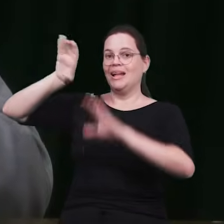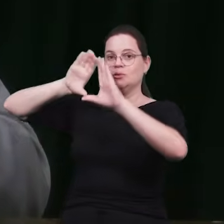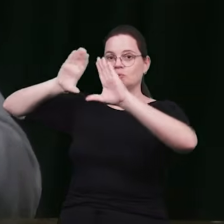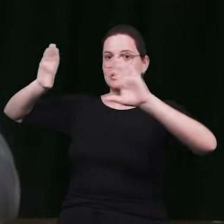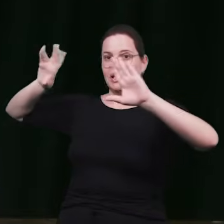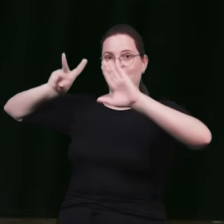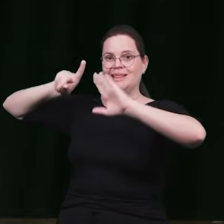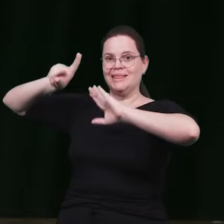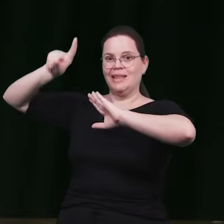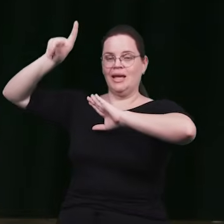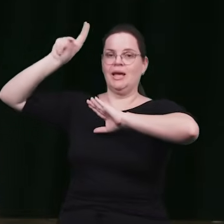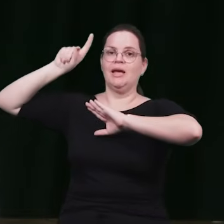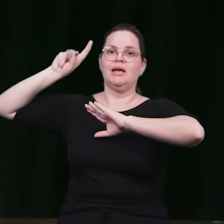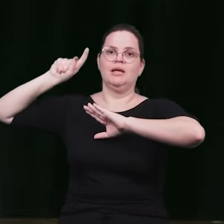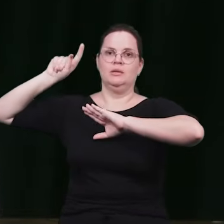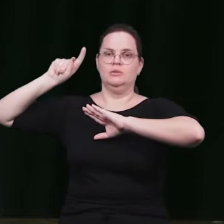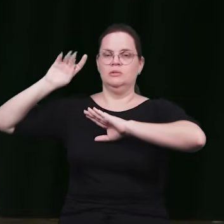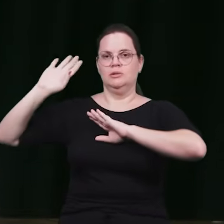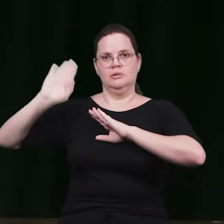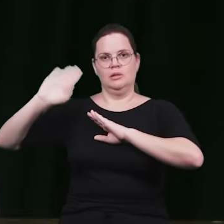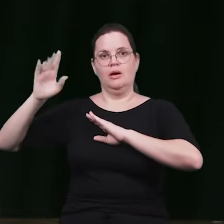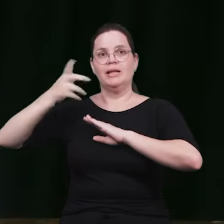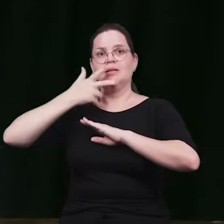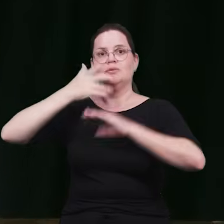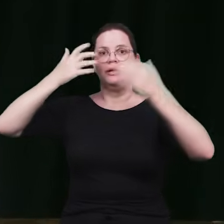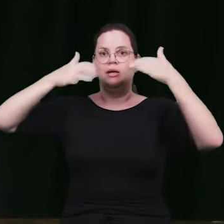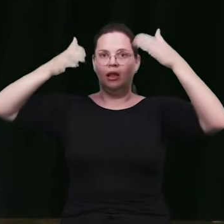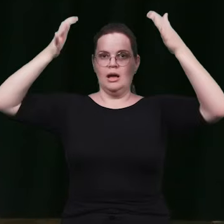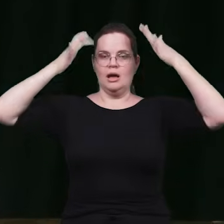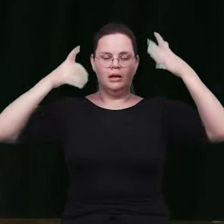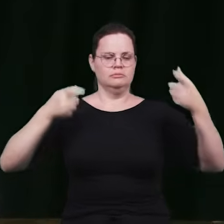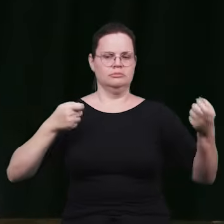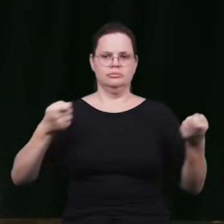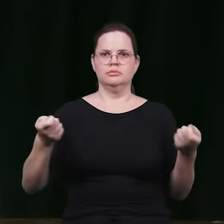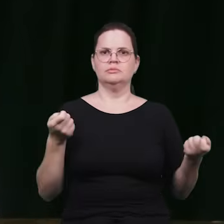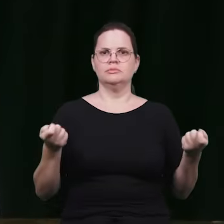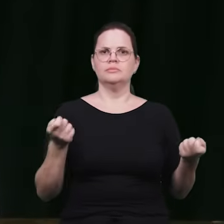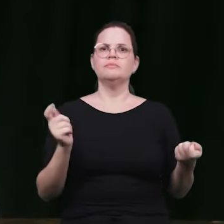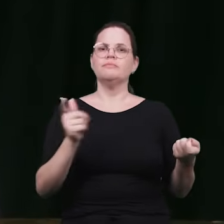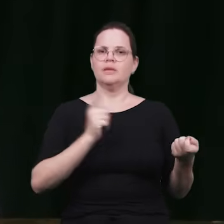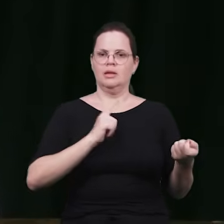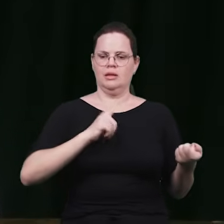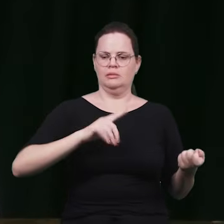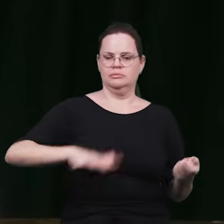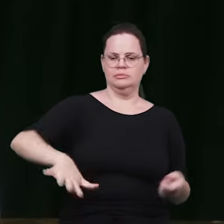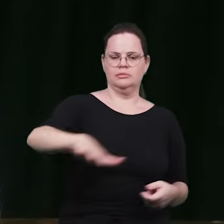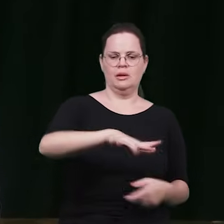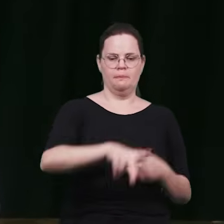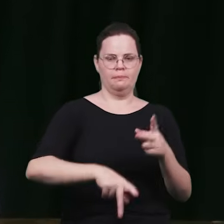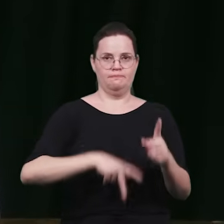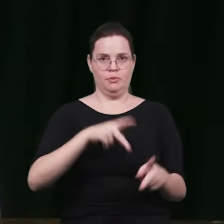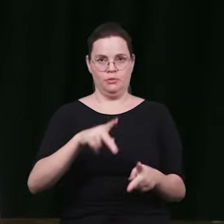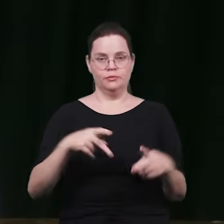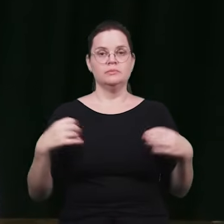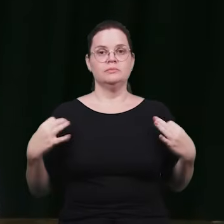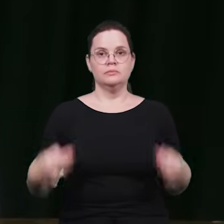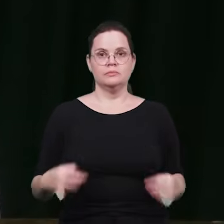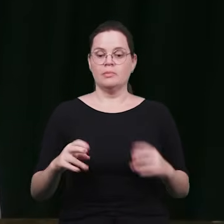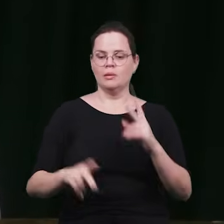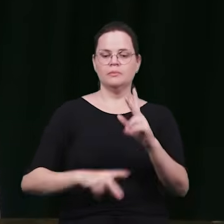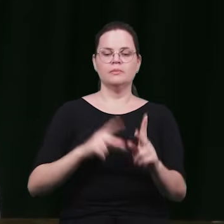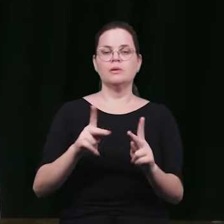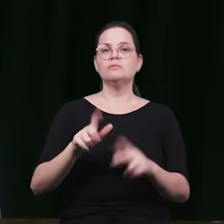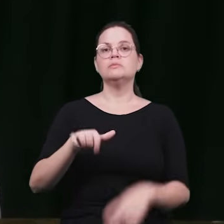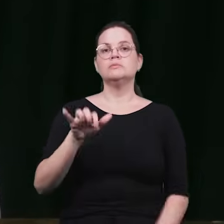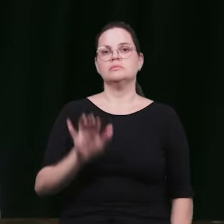reino do Senhor Jesus. Se ele é rei, ele reina em cima de uma nação, de um povo. E o povo é a sua